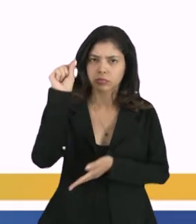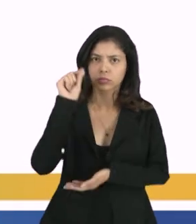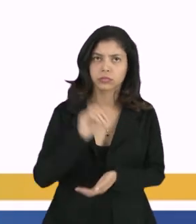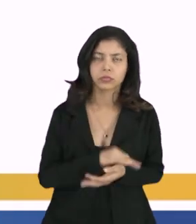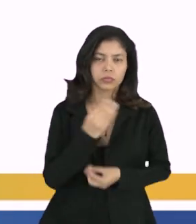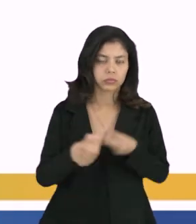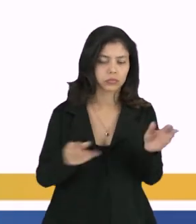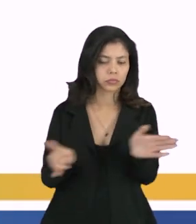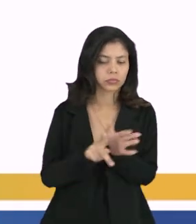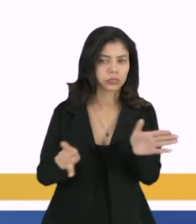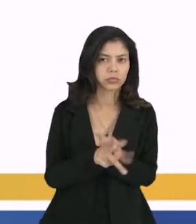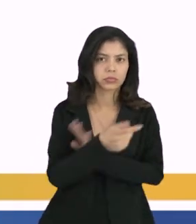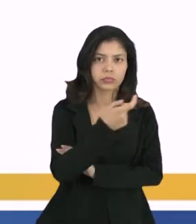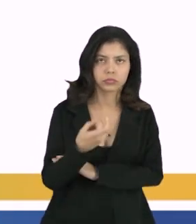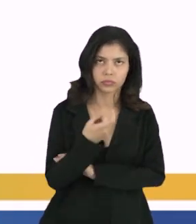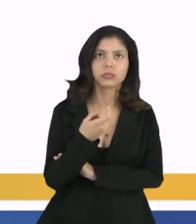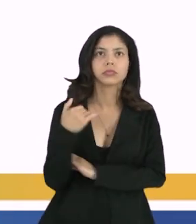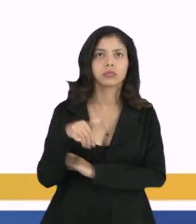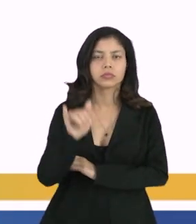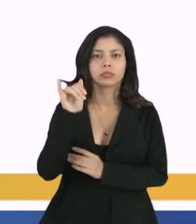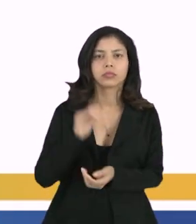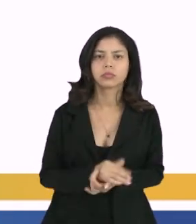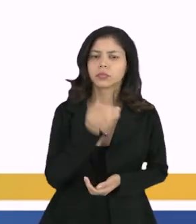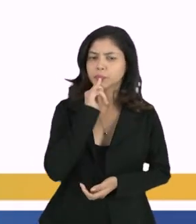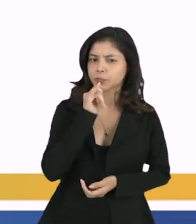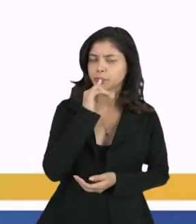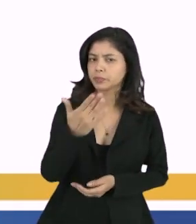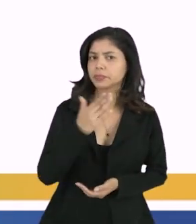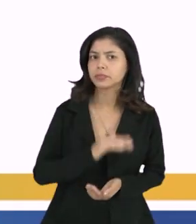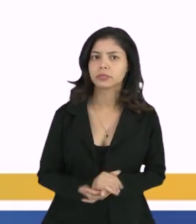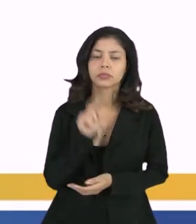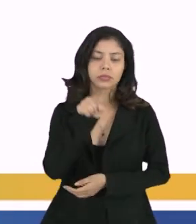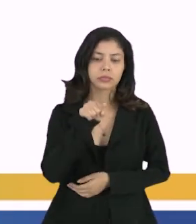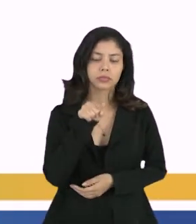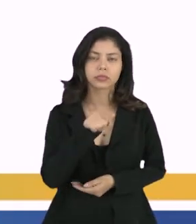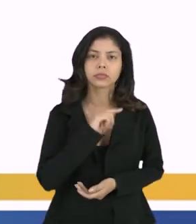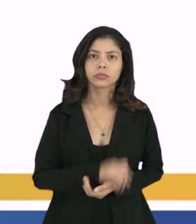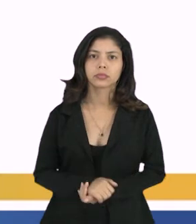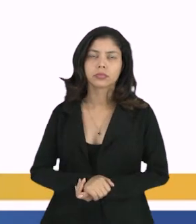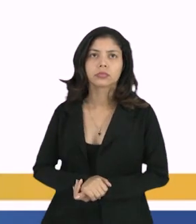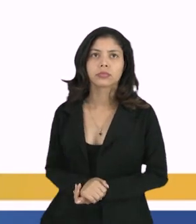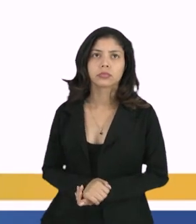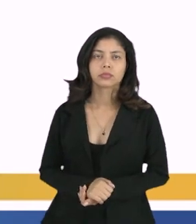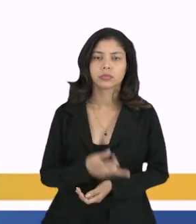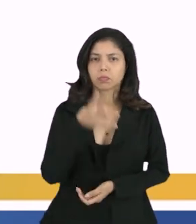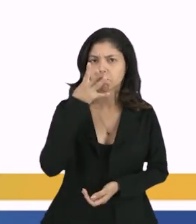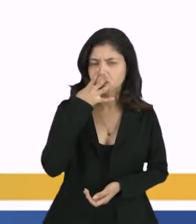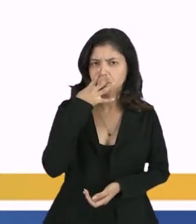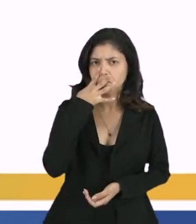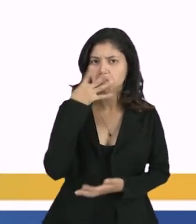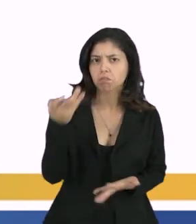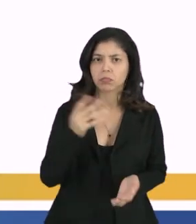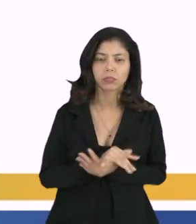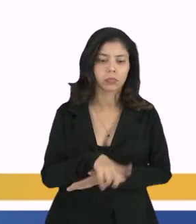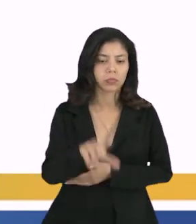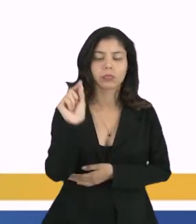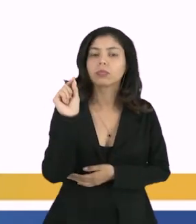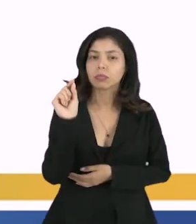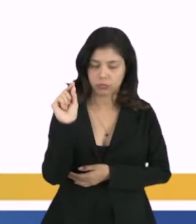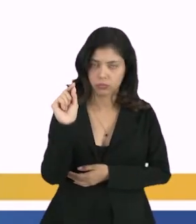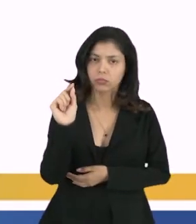valores convenientes para x e y. Então, por exemplo, gente, aqui não é interessante, por exemplo, que eu